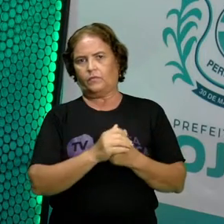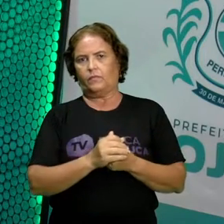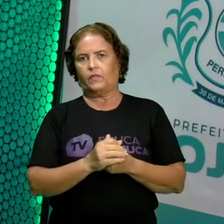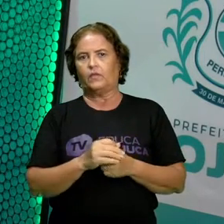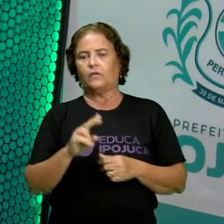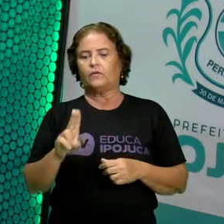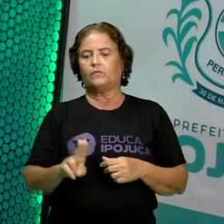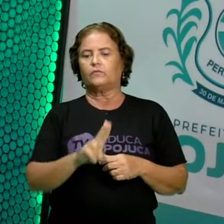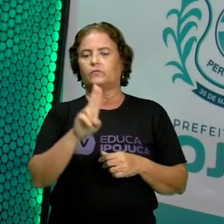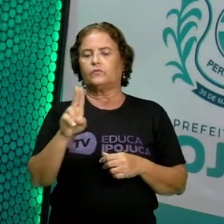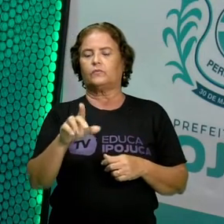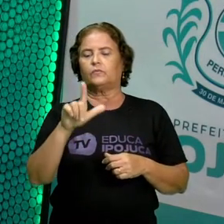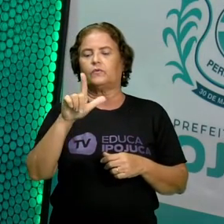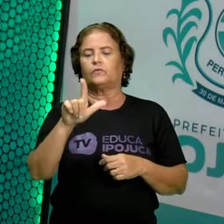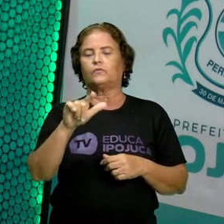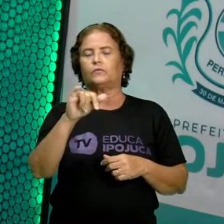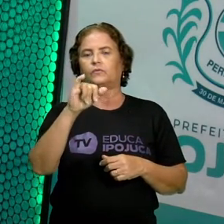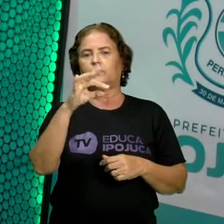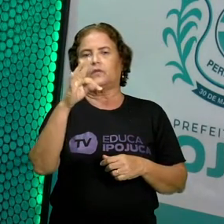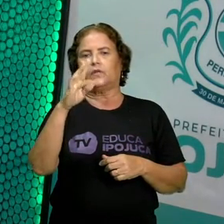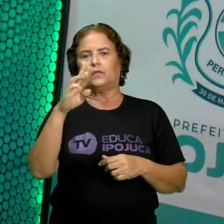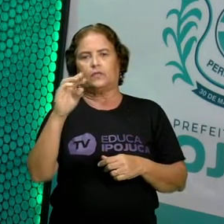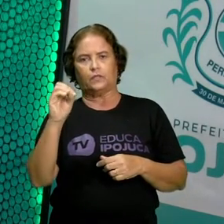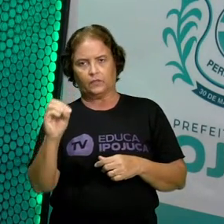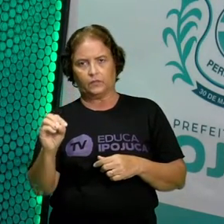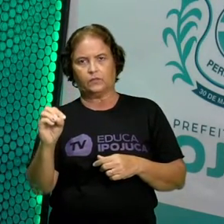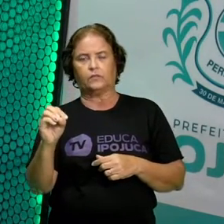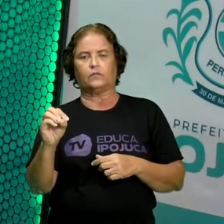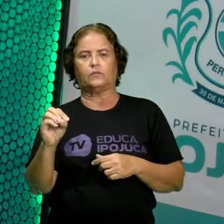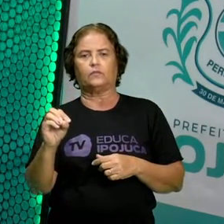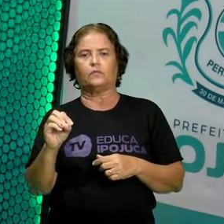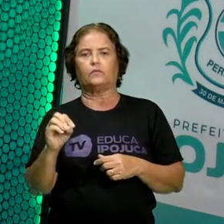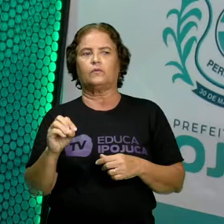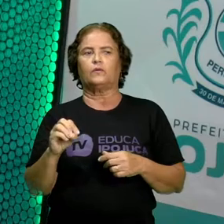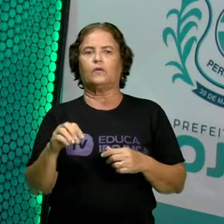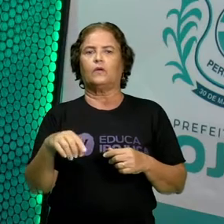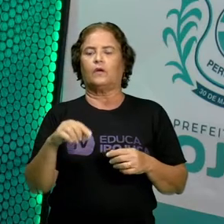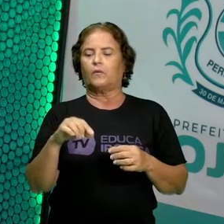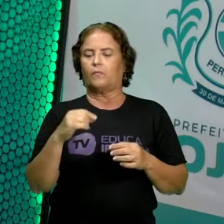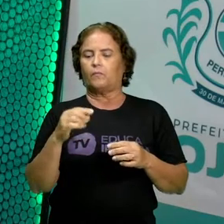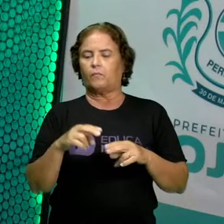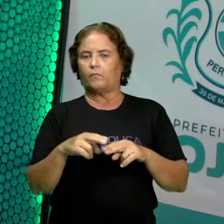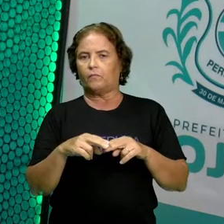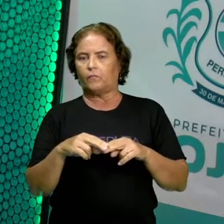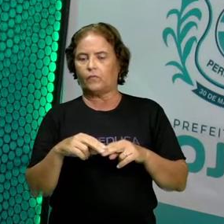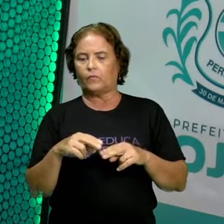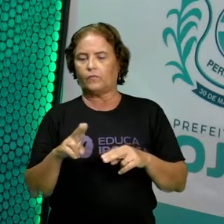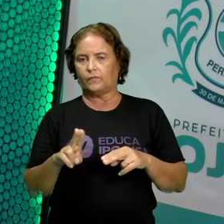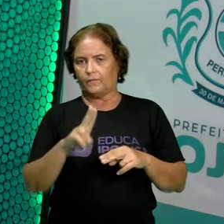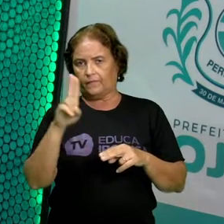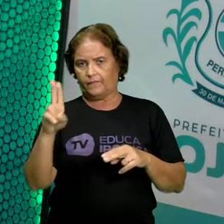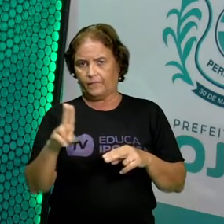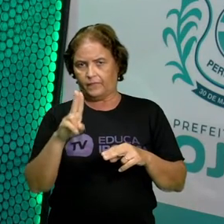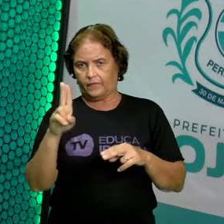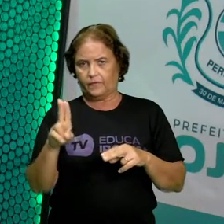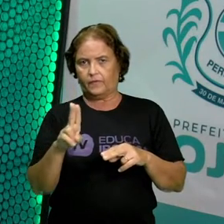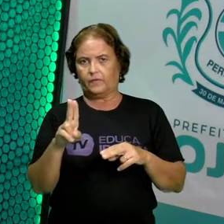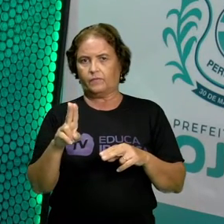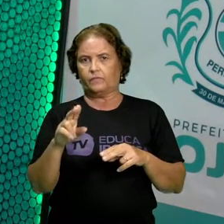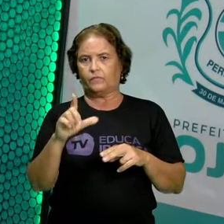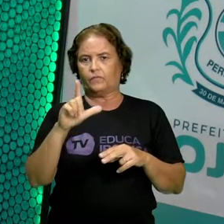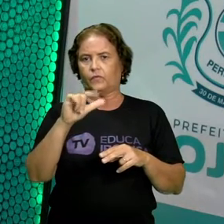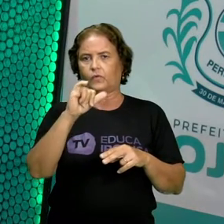de capacidade. É através dele que iremos utilizar, né,